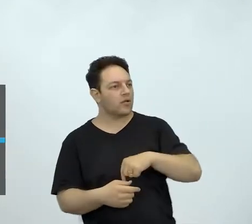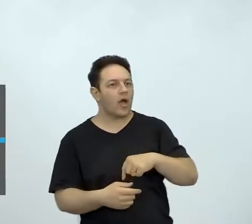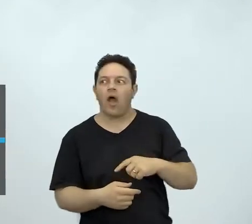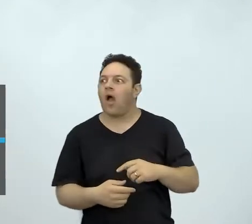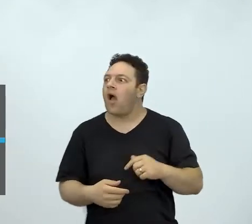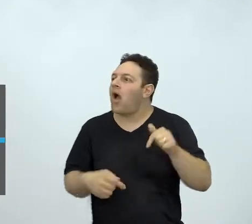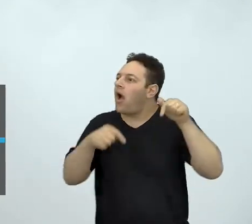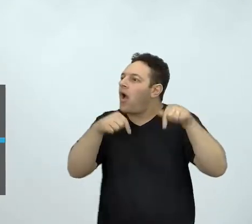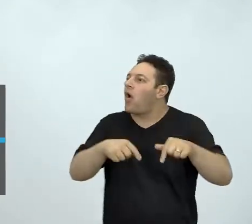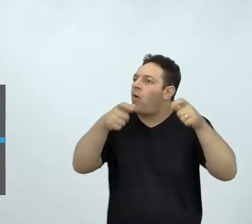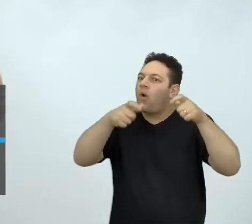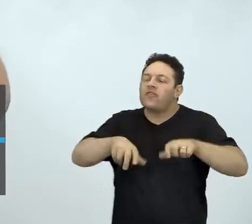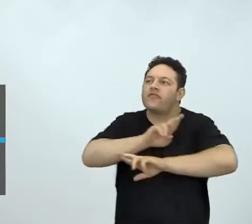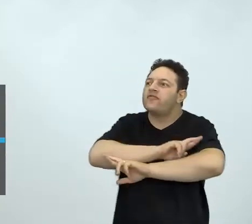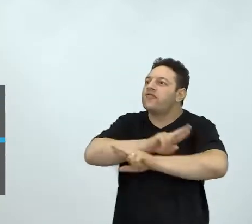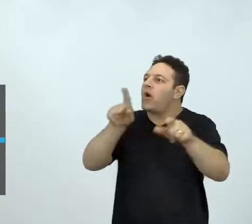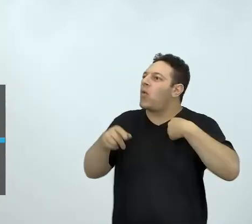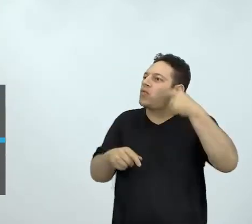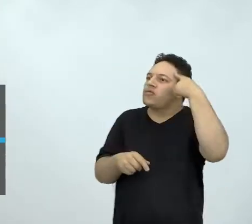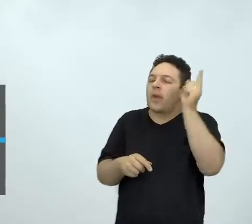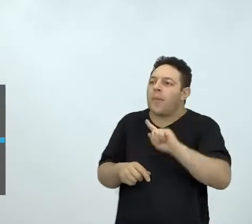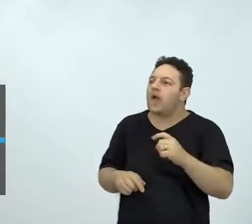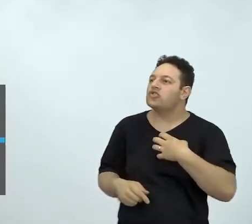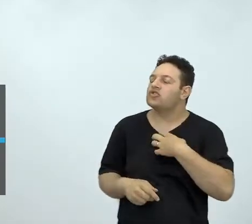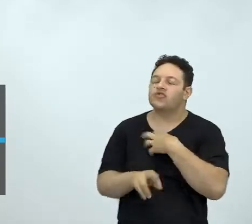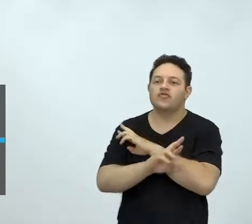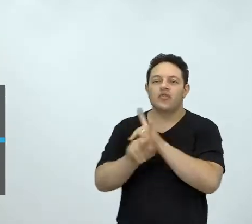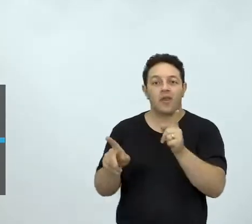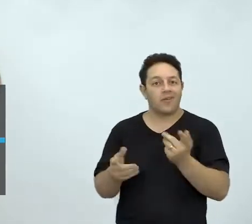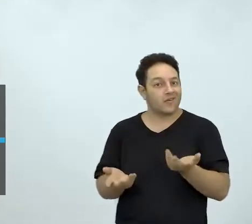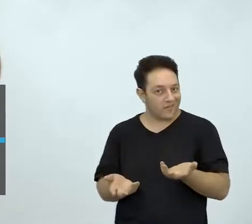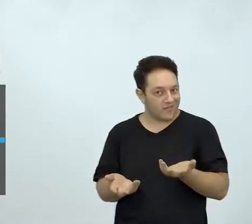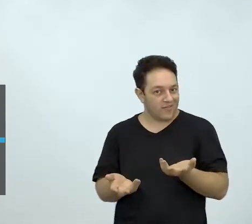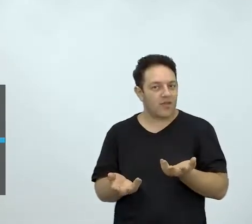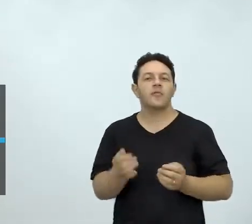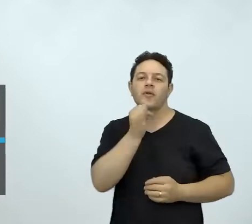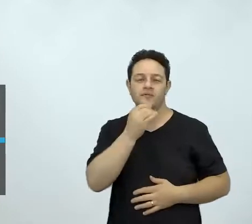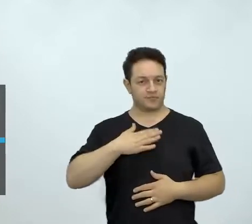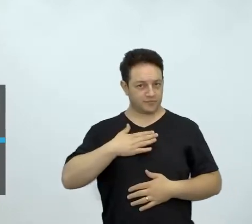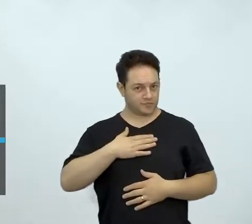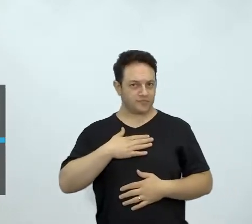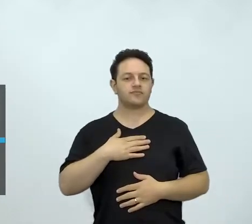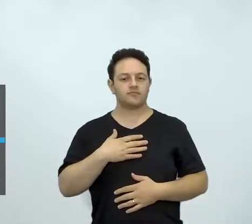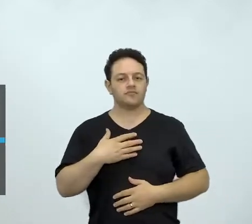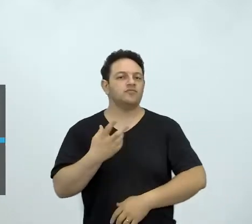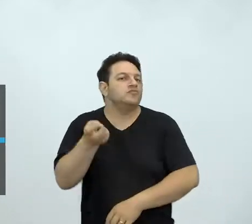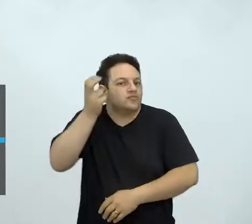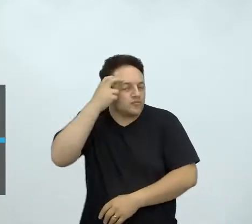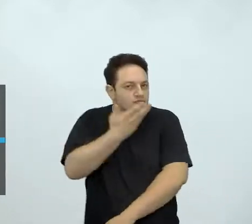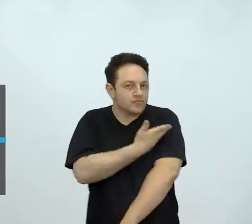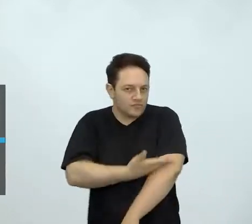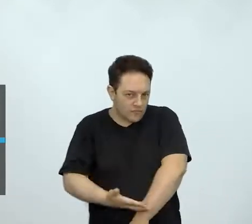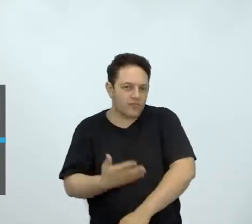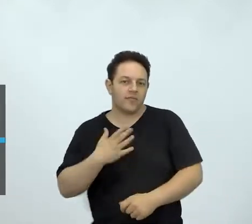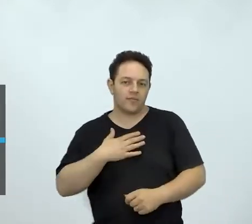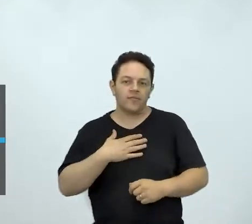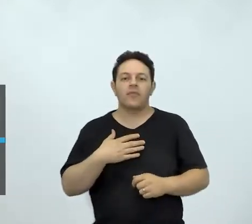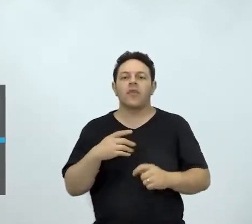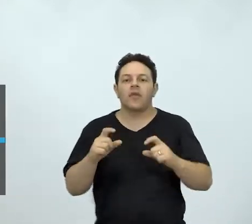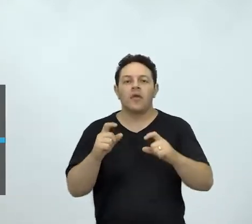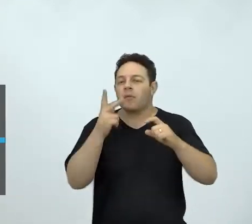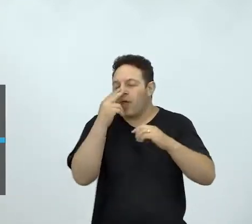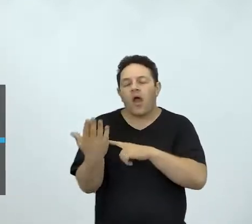trabalho de campo, porque quando você tem uma percepção sua, eu fui criada numa cultura, eu tenho uma visão, vamos dizer, a minha cultura também me coloca um óculos